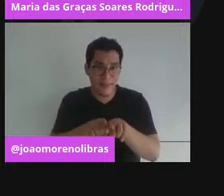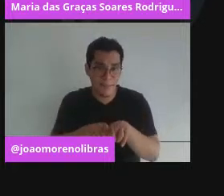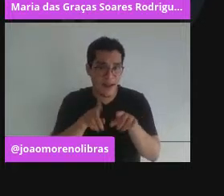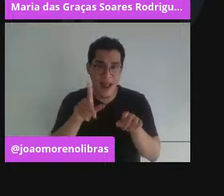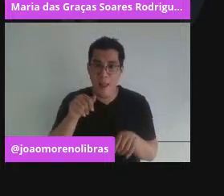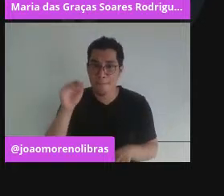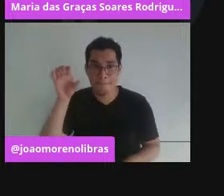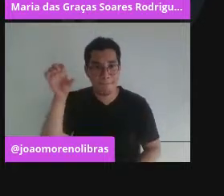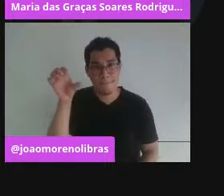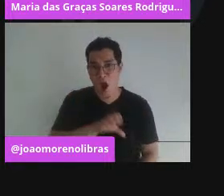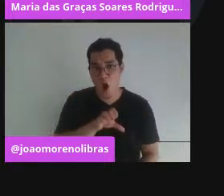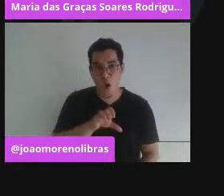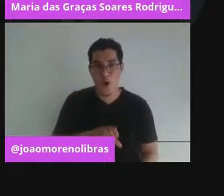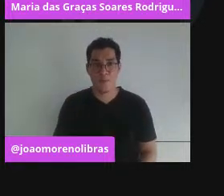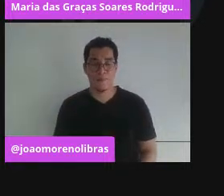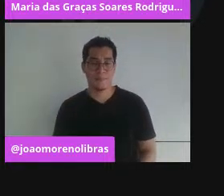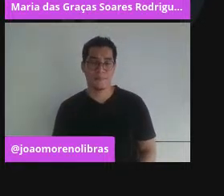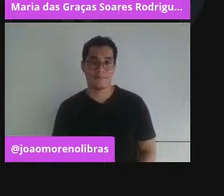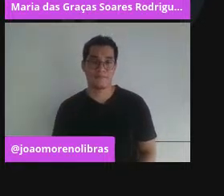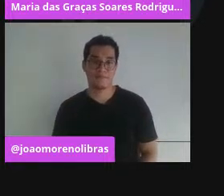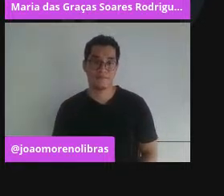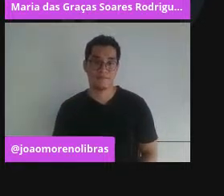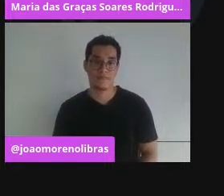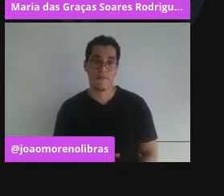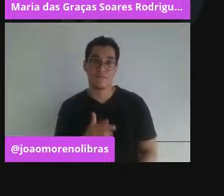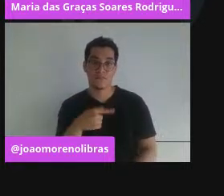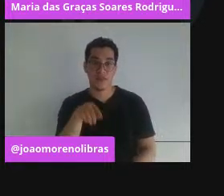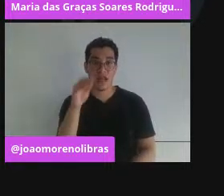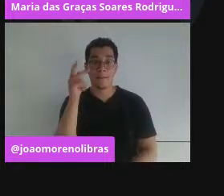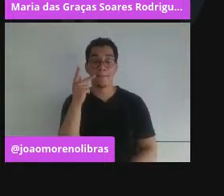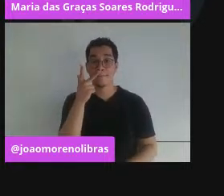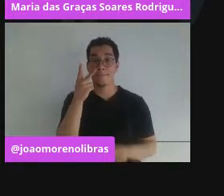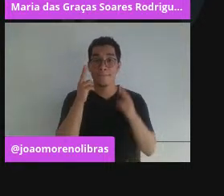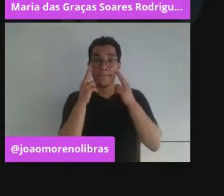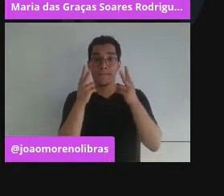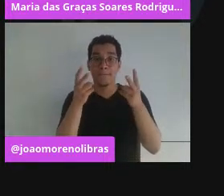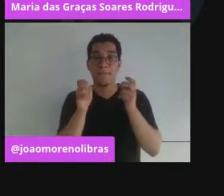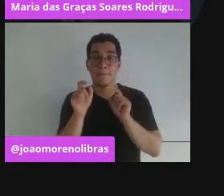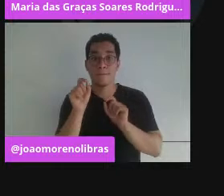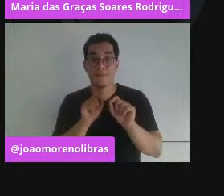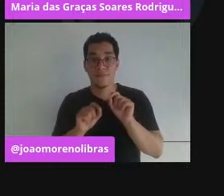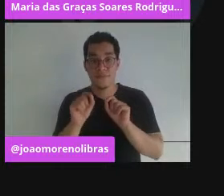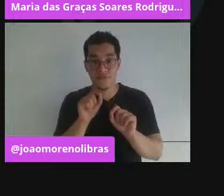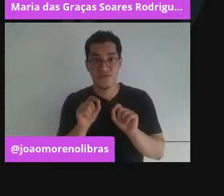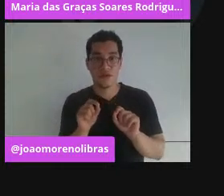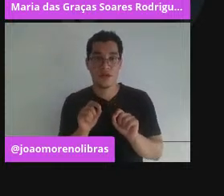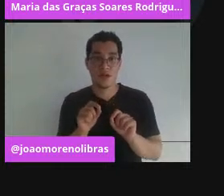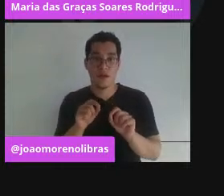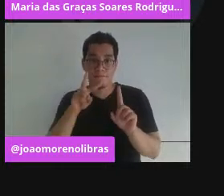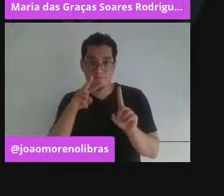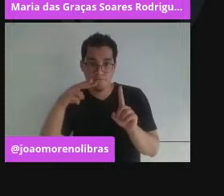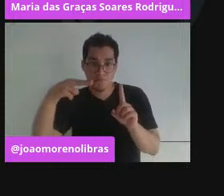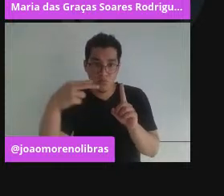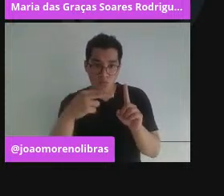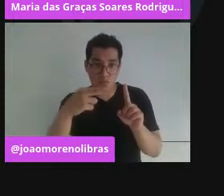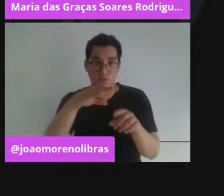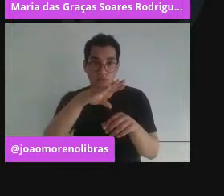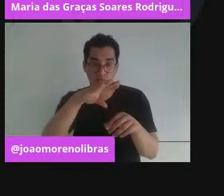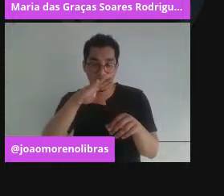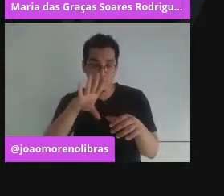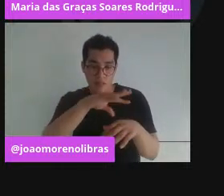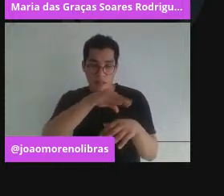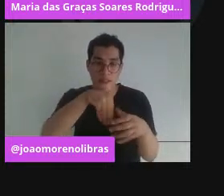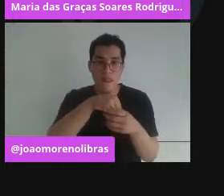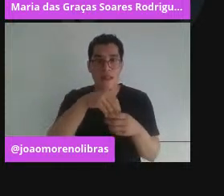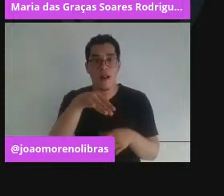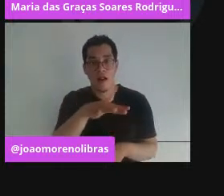subjaz ao ponto de vista desse locutor, enunciador primeiro, que a tortura é justificável. Quando diz, abro aspas, se tivessem trabalhando